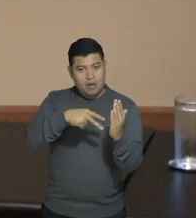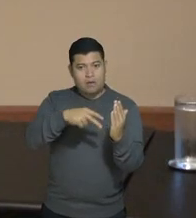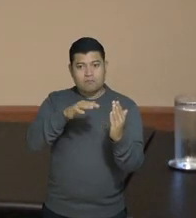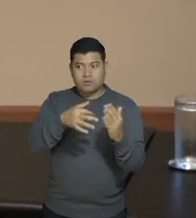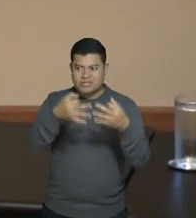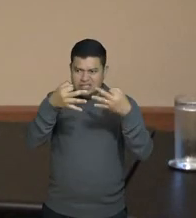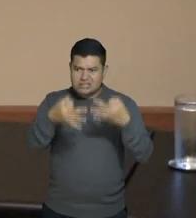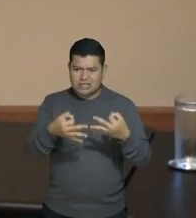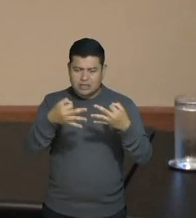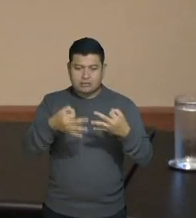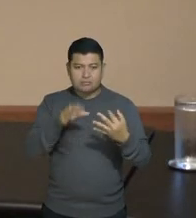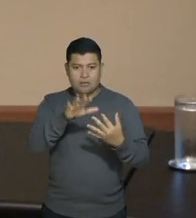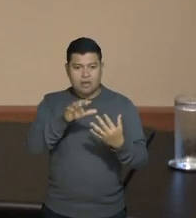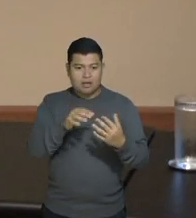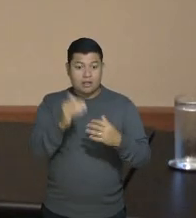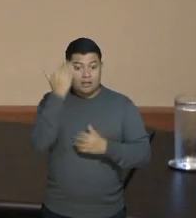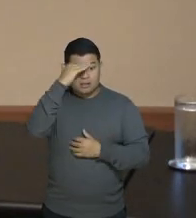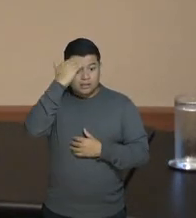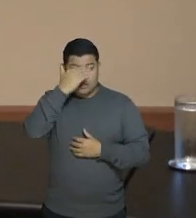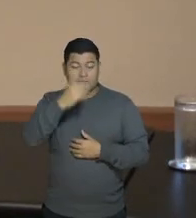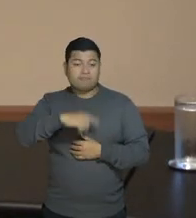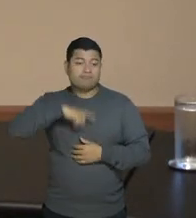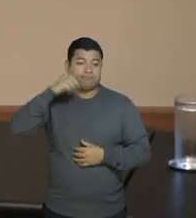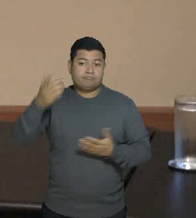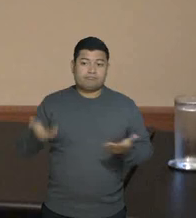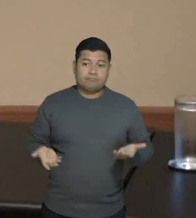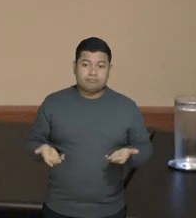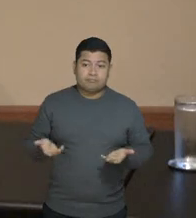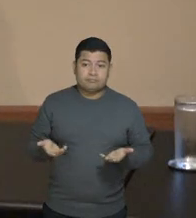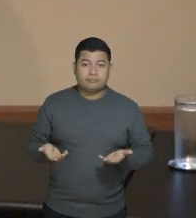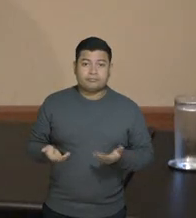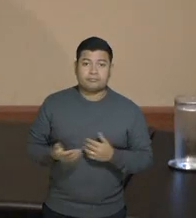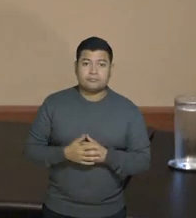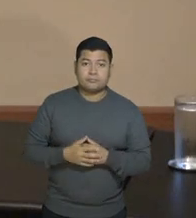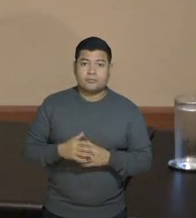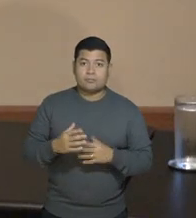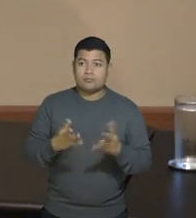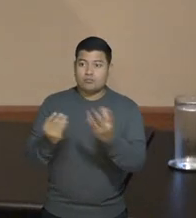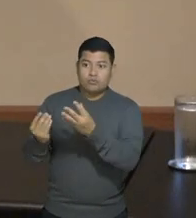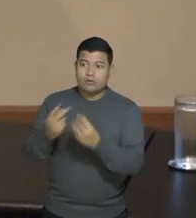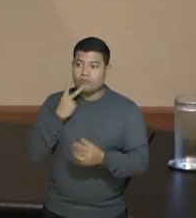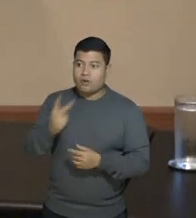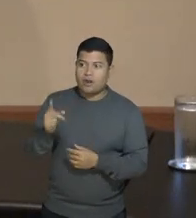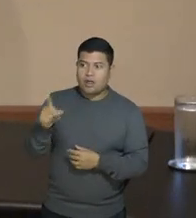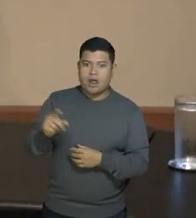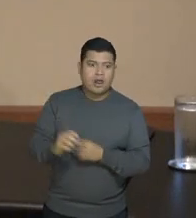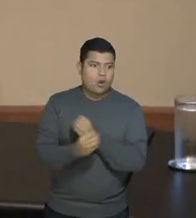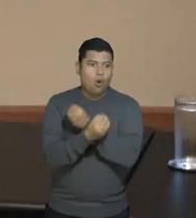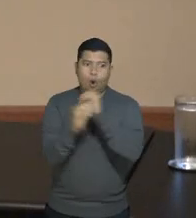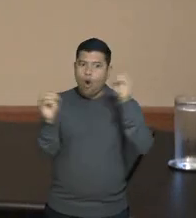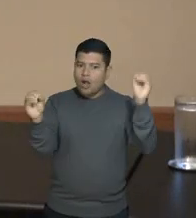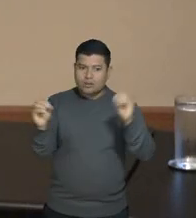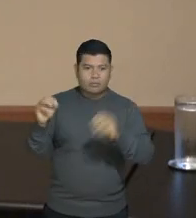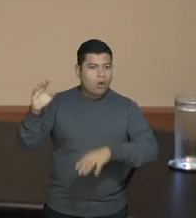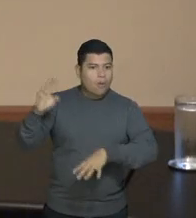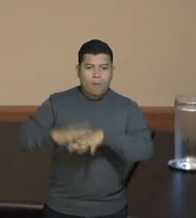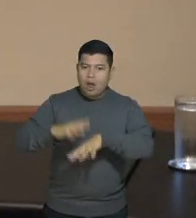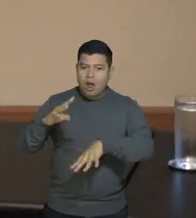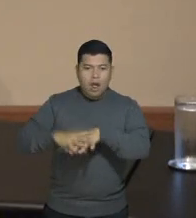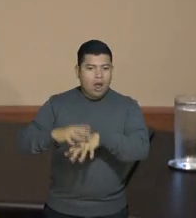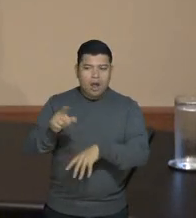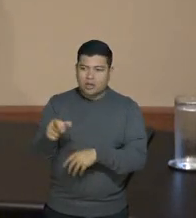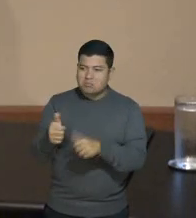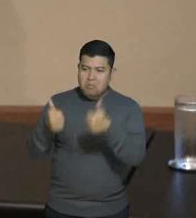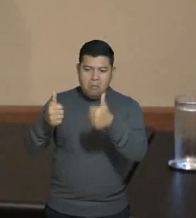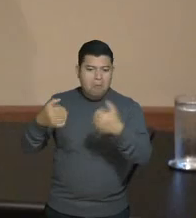leu. E aí, o que eu escuto muito? Ele é ótimo em matemática. Aí eu pergunto